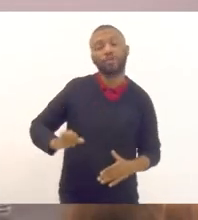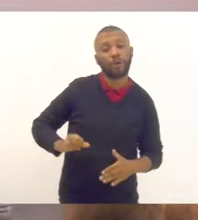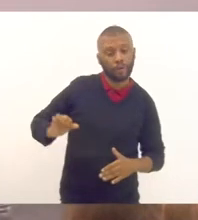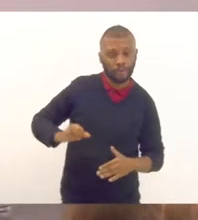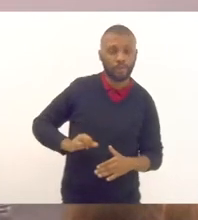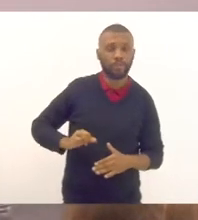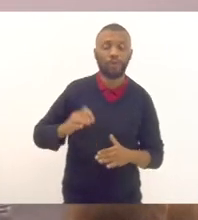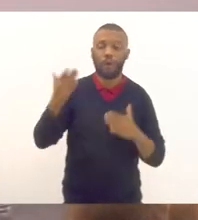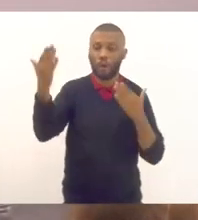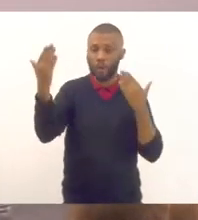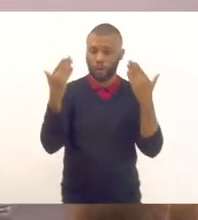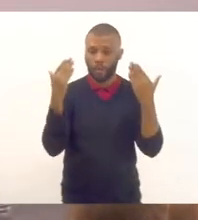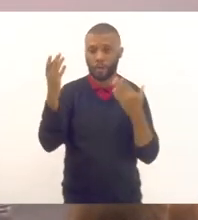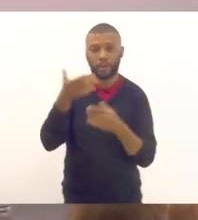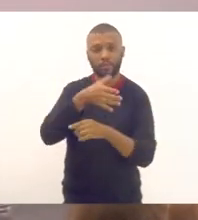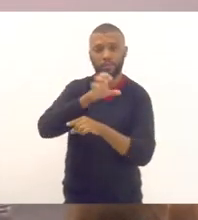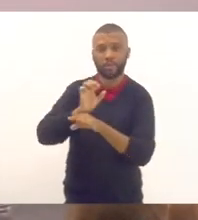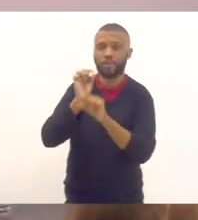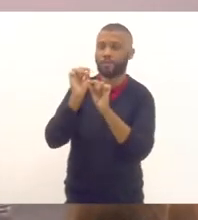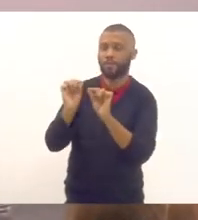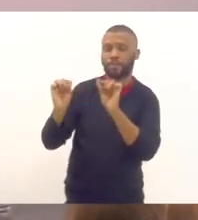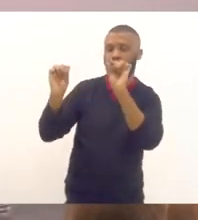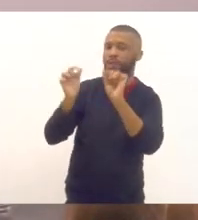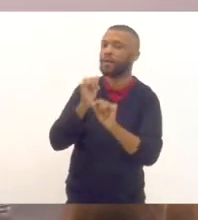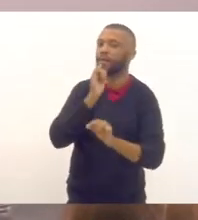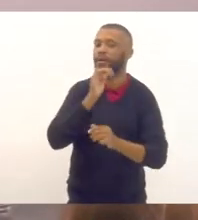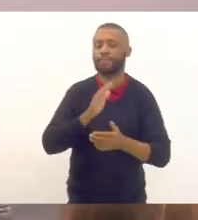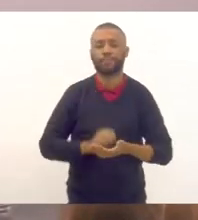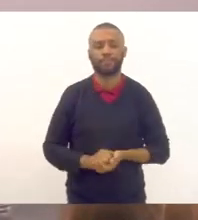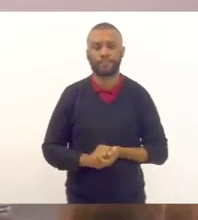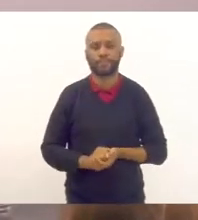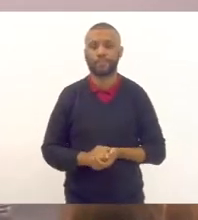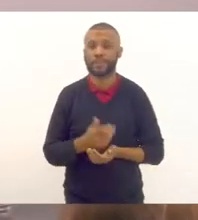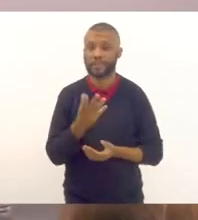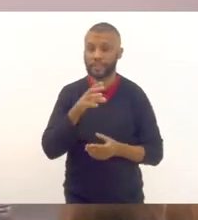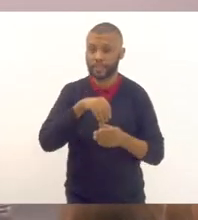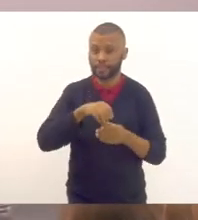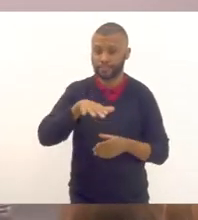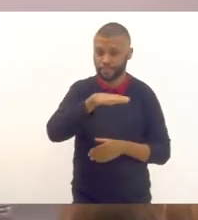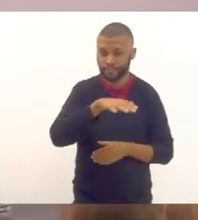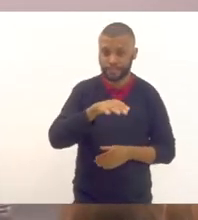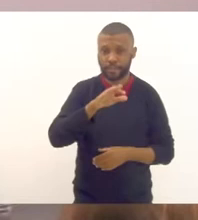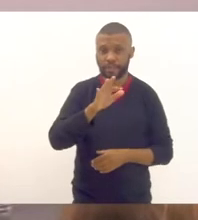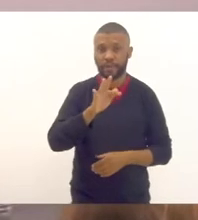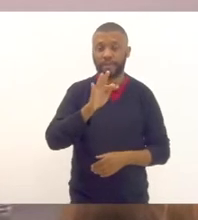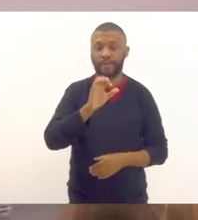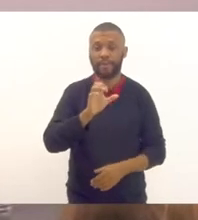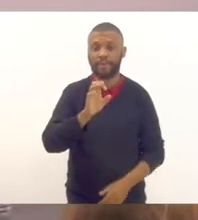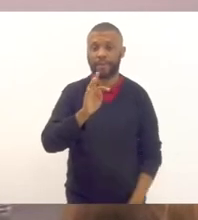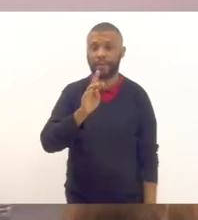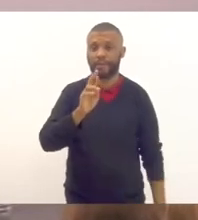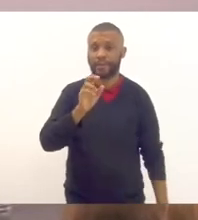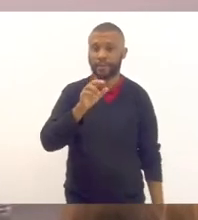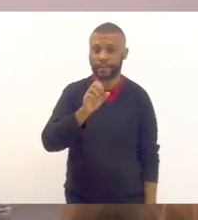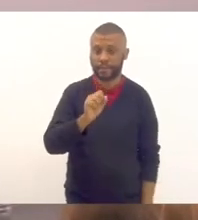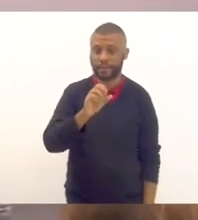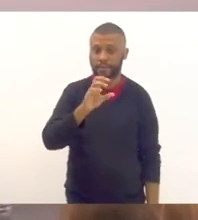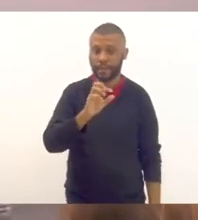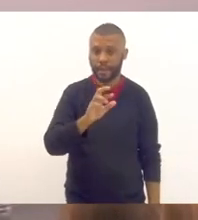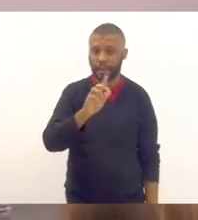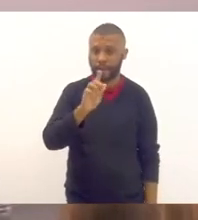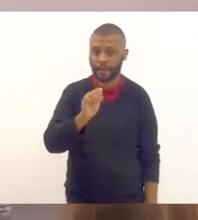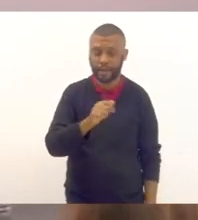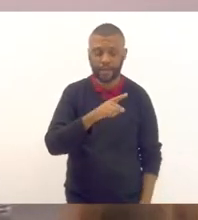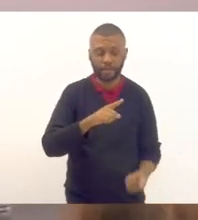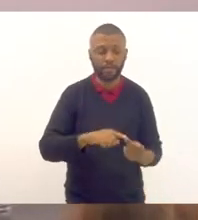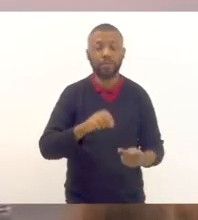estados. Dentro das nossas casas, deputado, na FETranscarga e no Sindicarga, a gente costuma se dividir em diretorias e